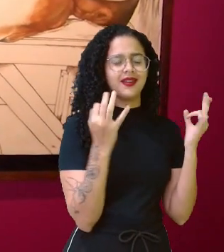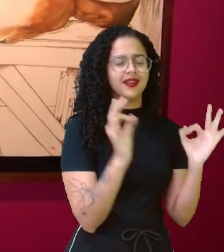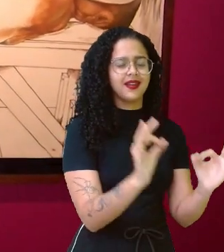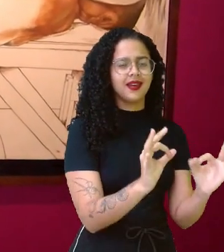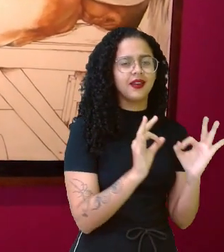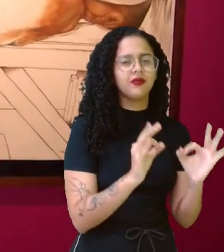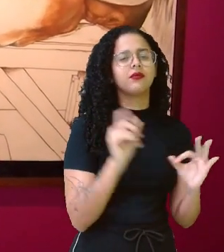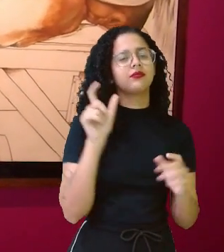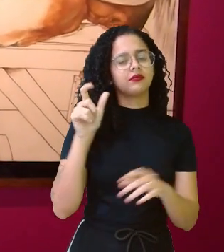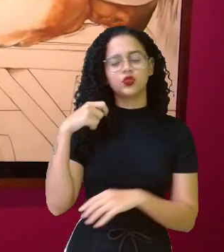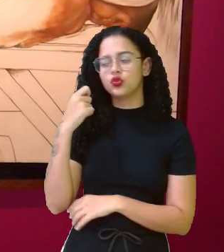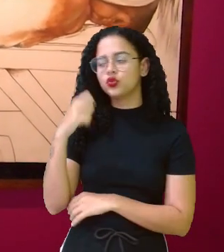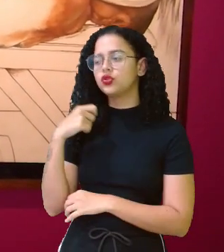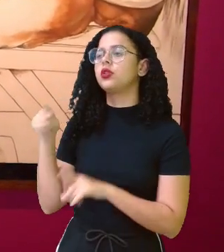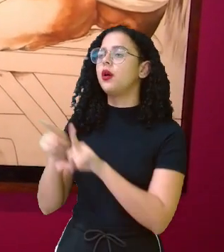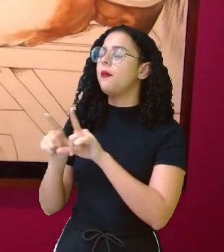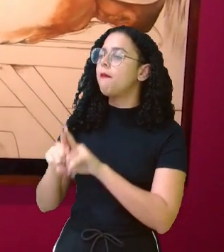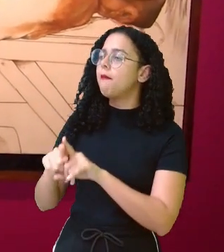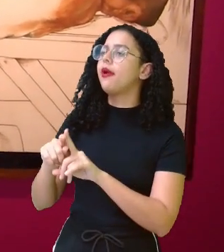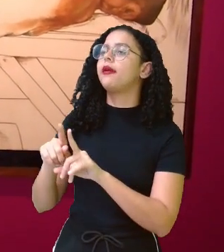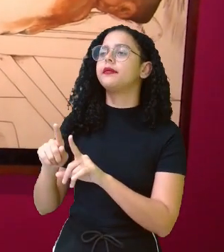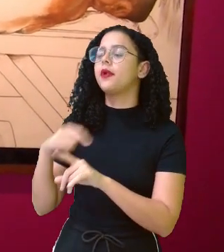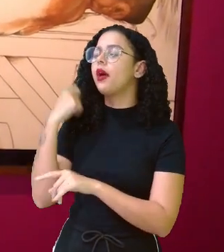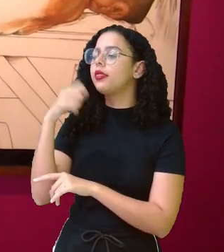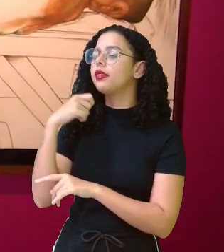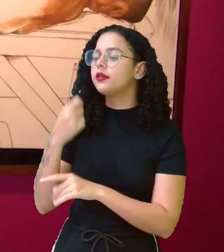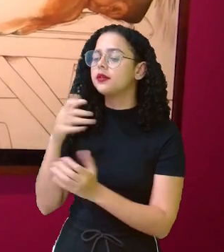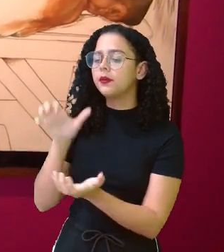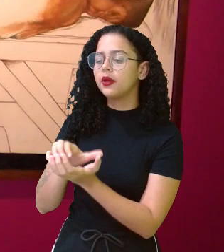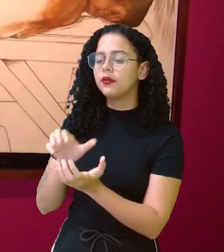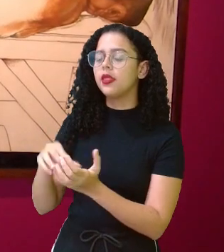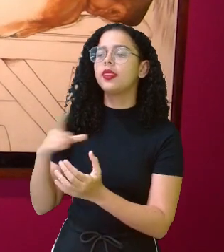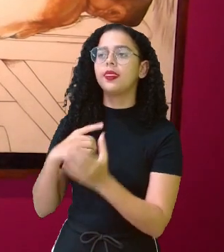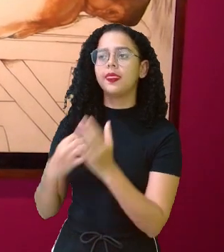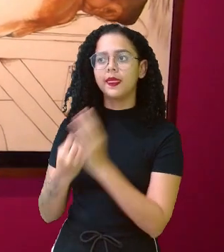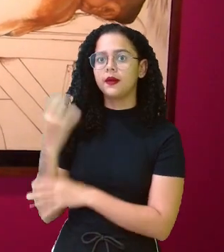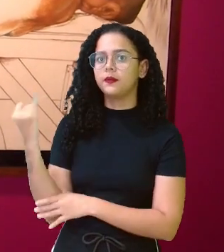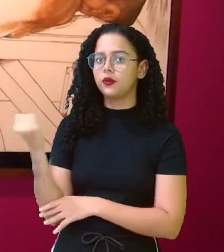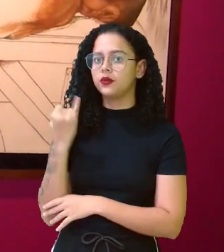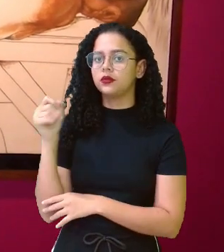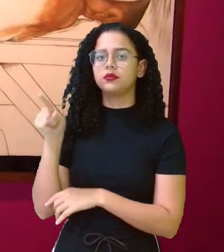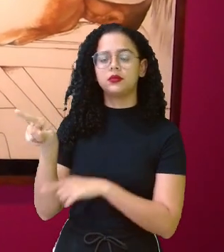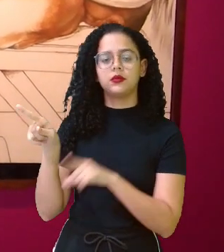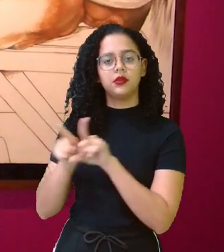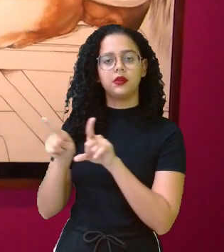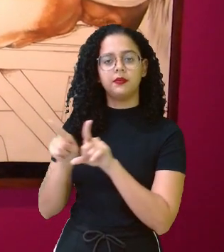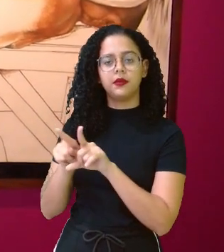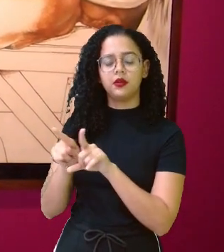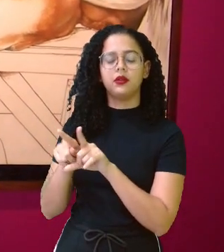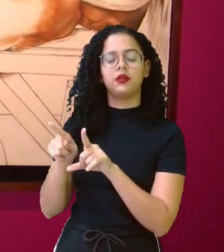artista pernambucano, que ele também vai ter uma obra de grande relevância. E ele também é muito